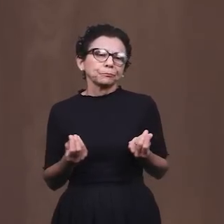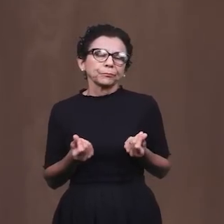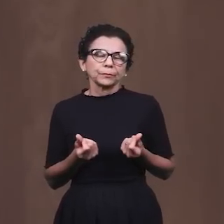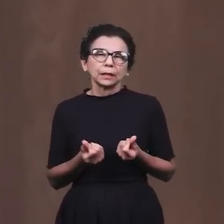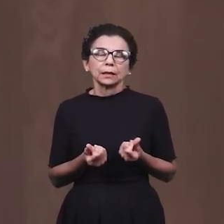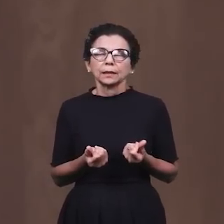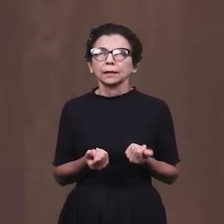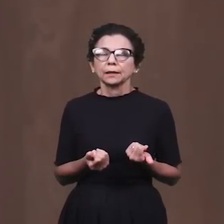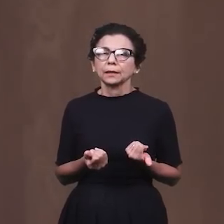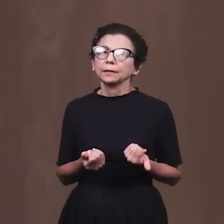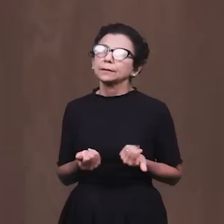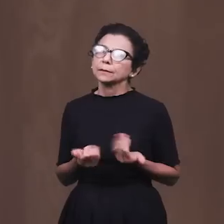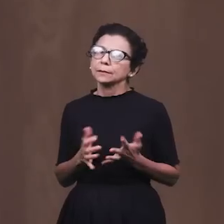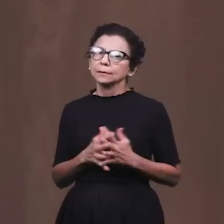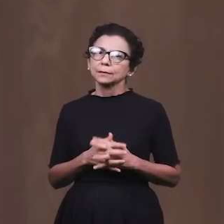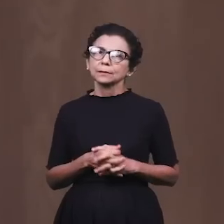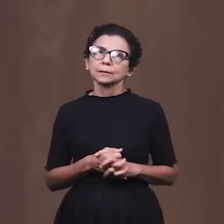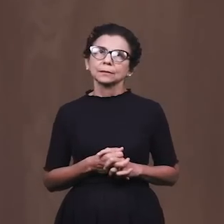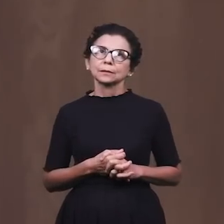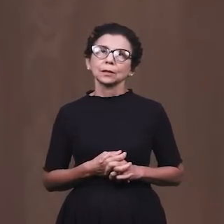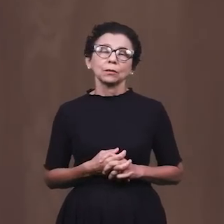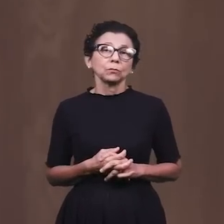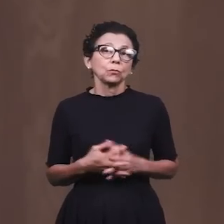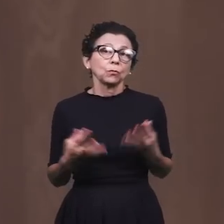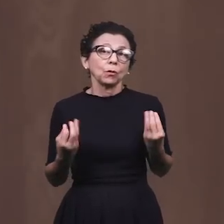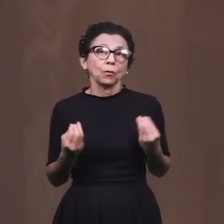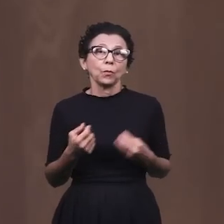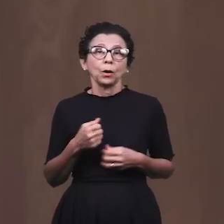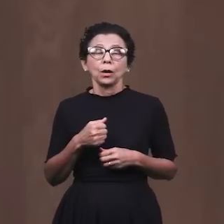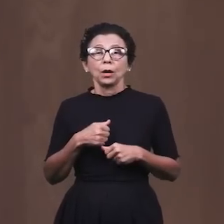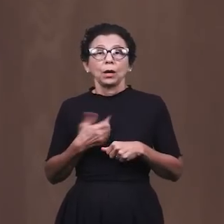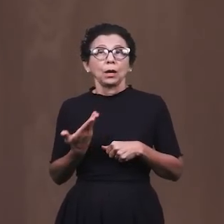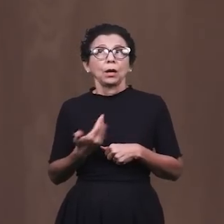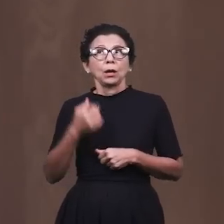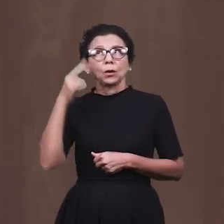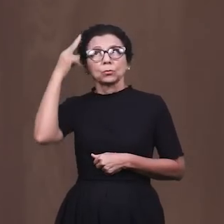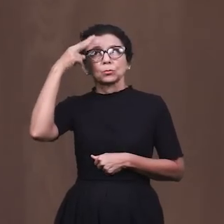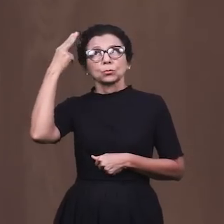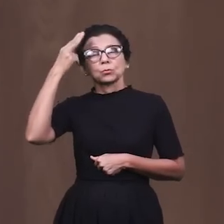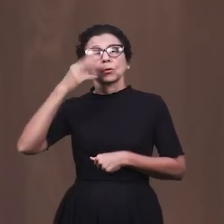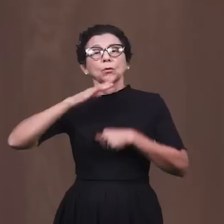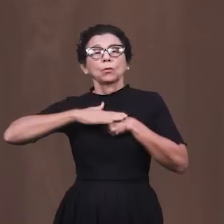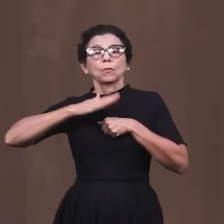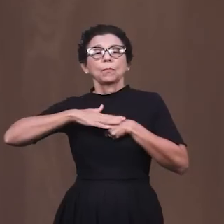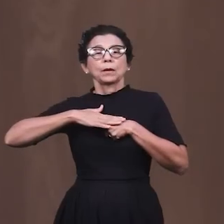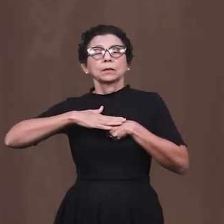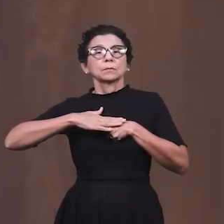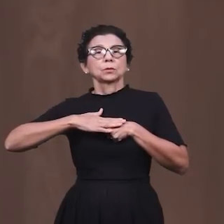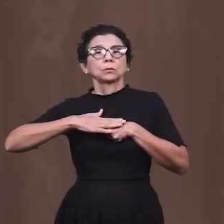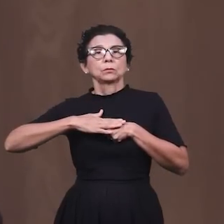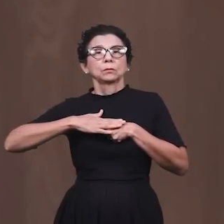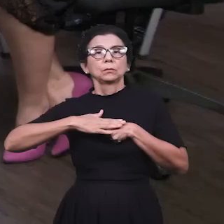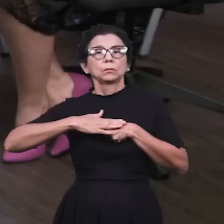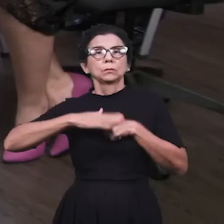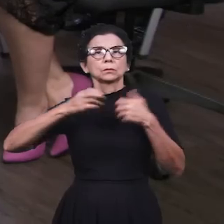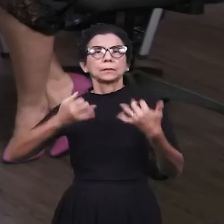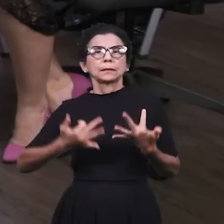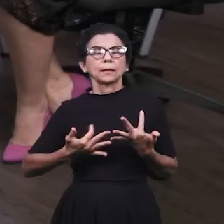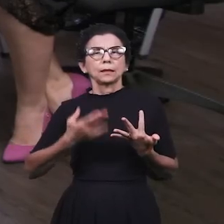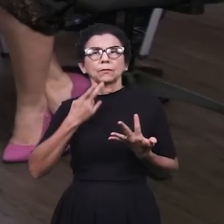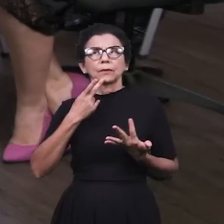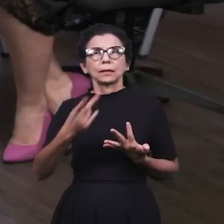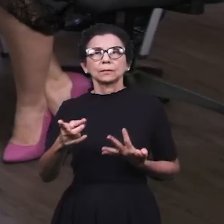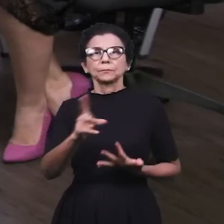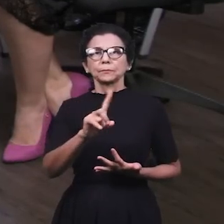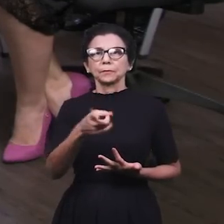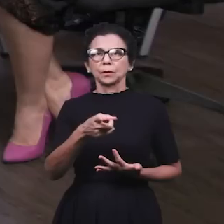é sábio que eu dê a interpretação do meu próprio sonho ou do meu próprio dom espiritual que eu tive, mas outro interprete. Por quê?